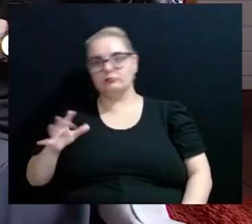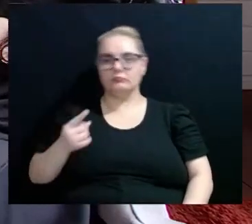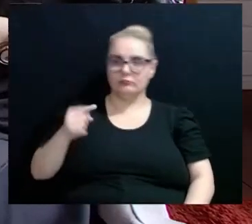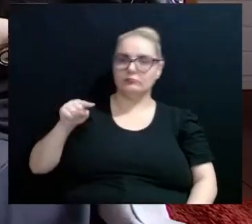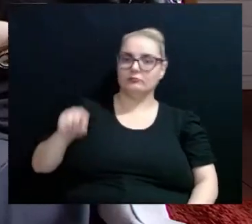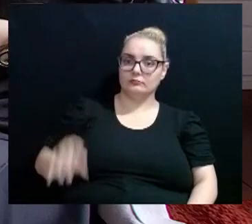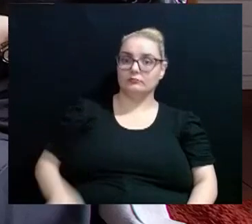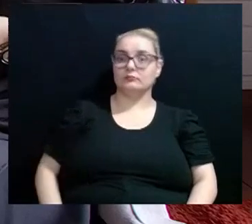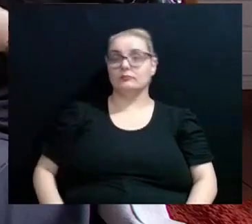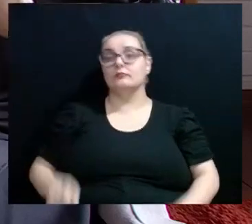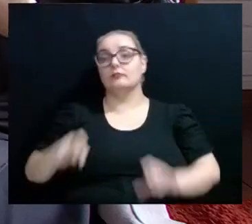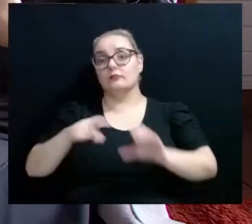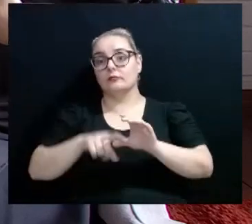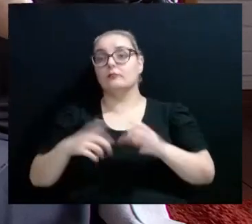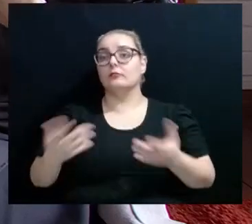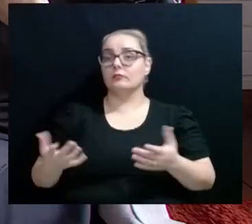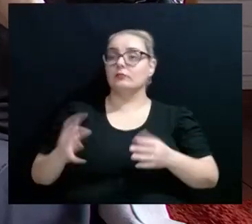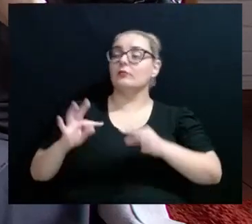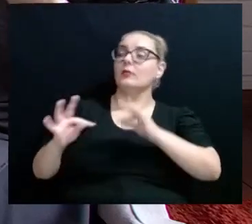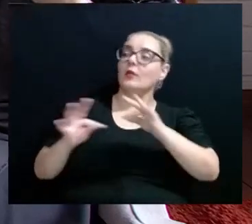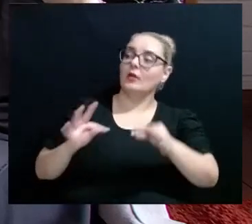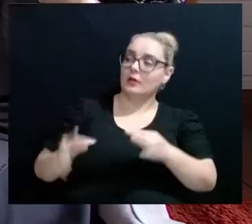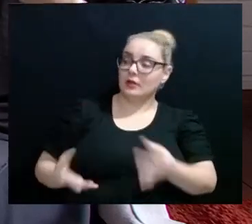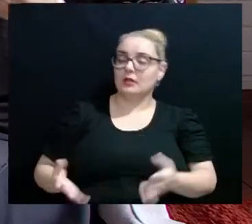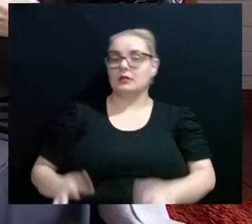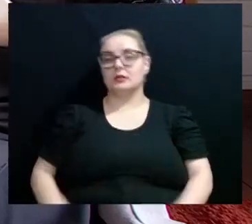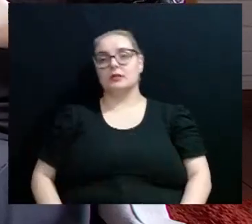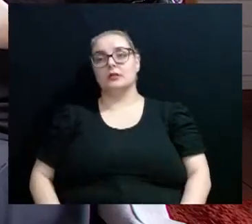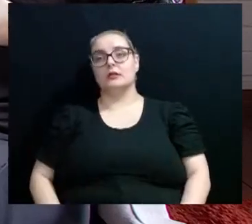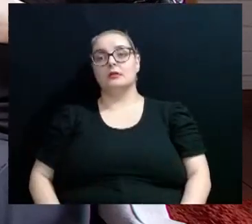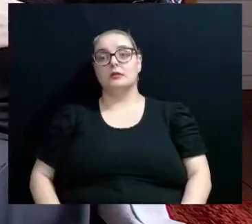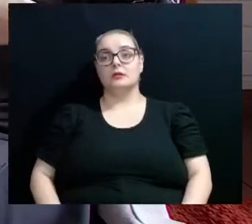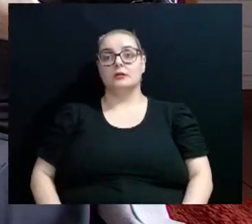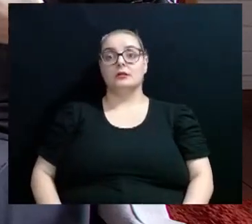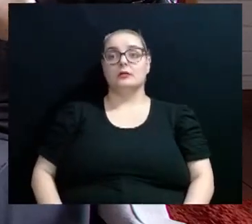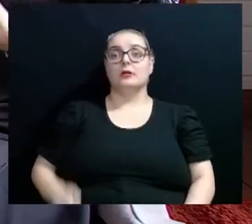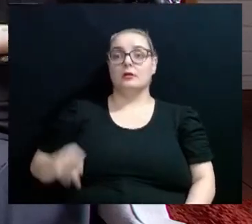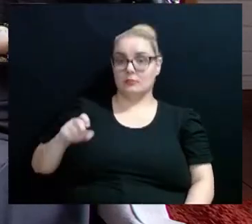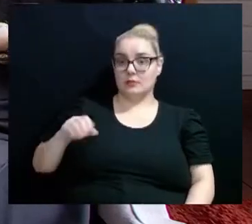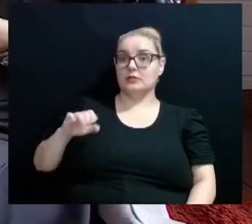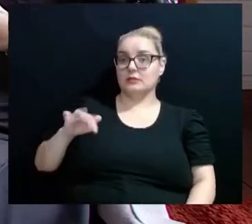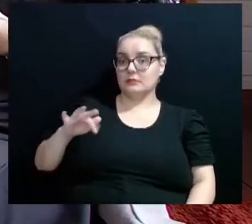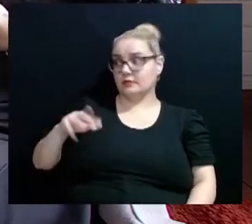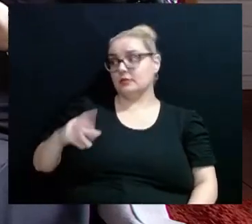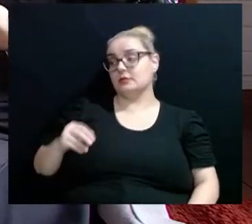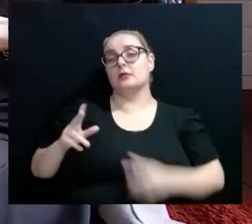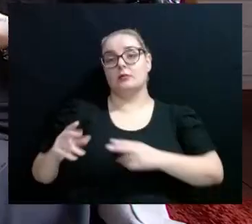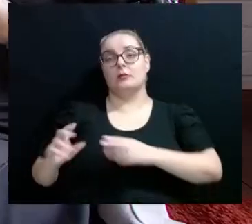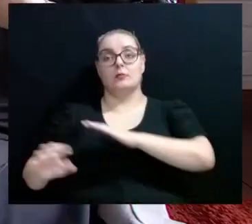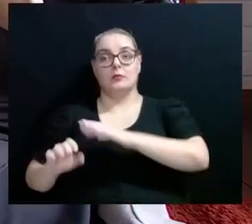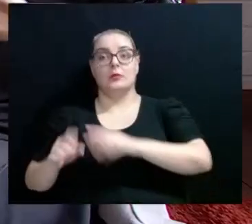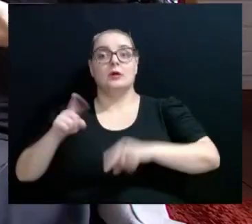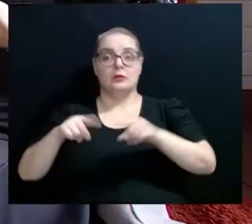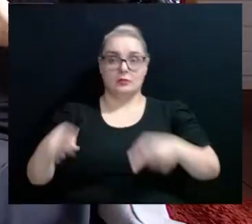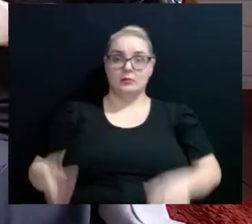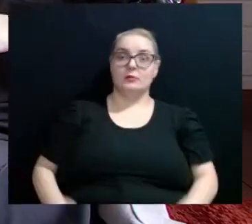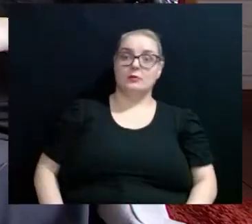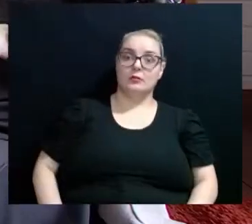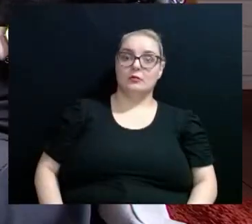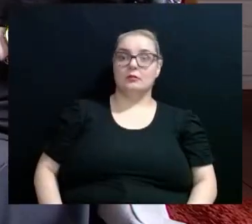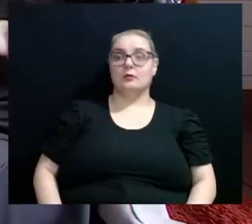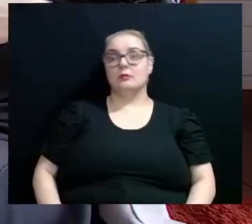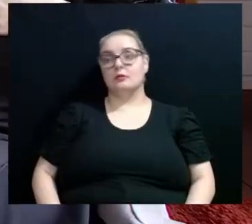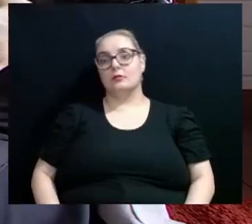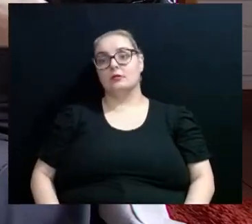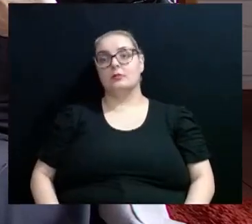800 a Sim. 1.000. Depende muito da técnica, a precificação como negócio, ela é variável. Então,